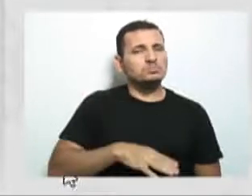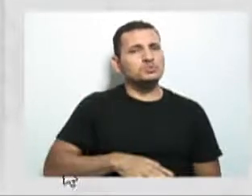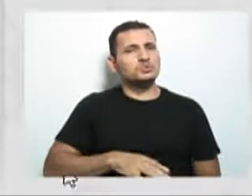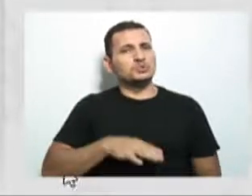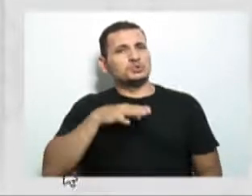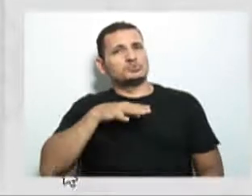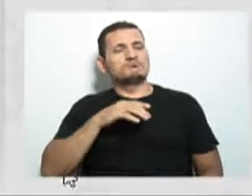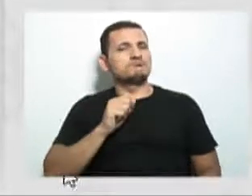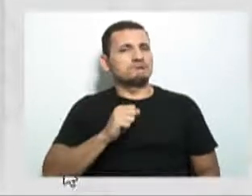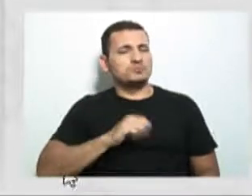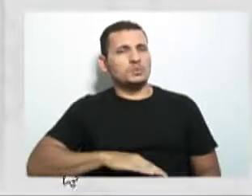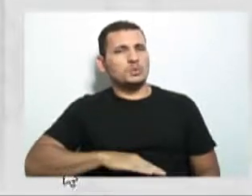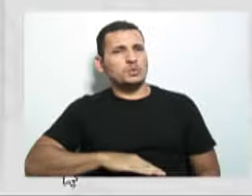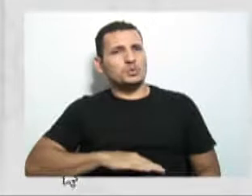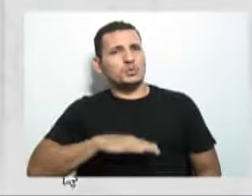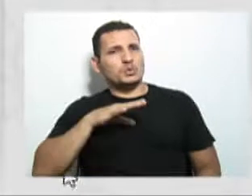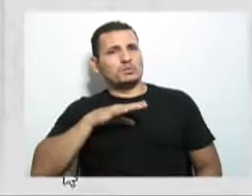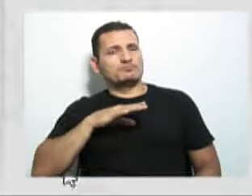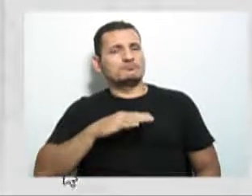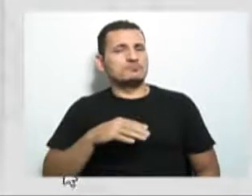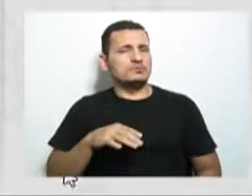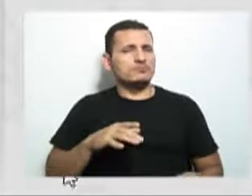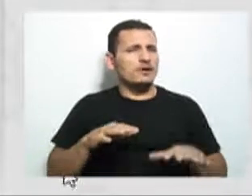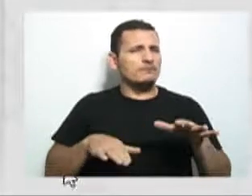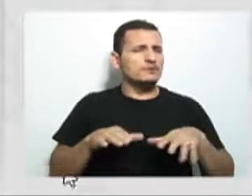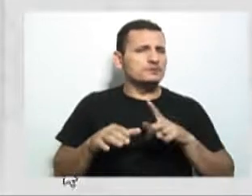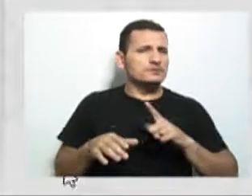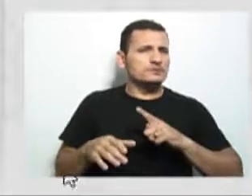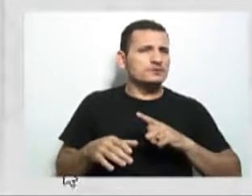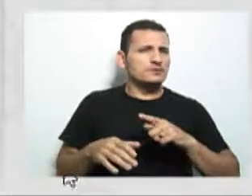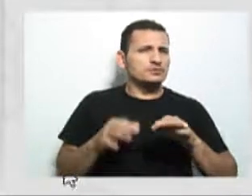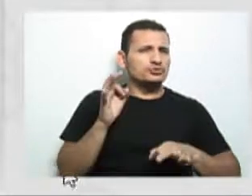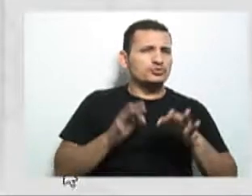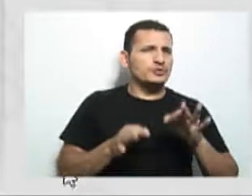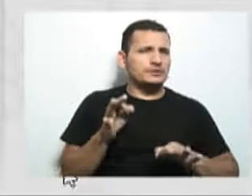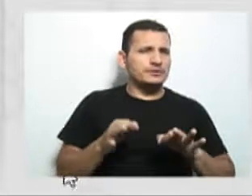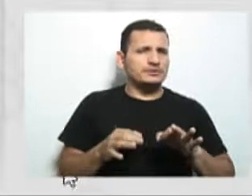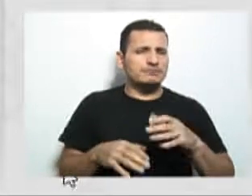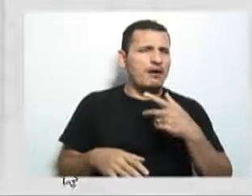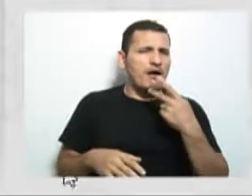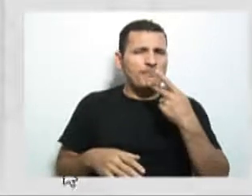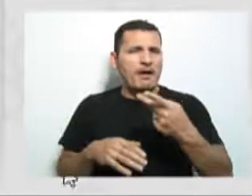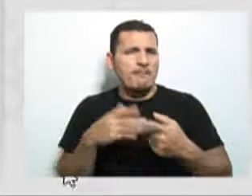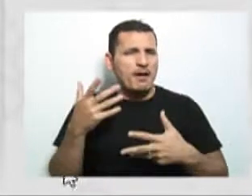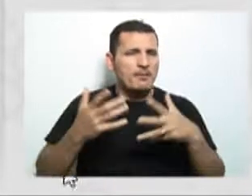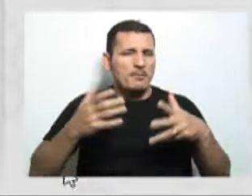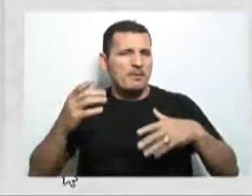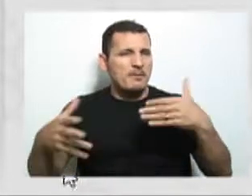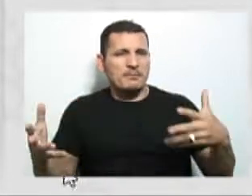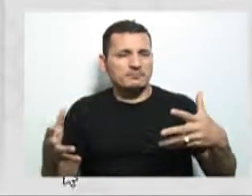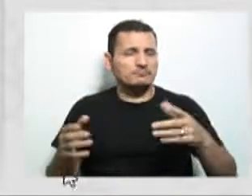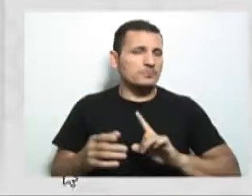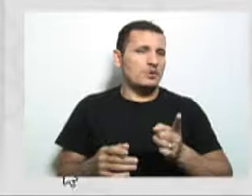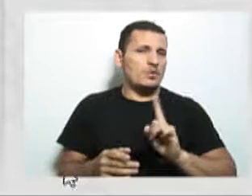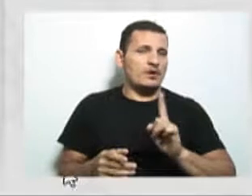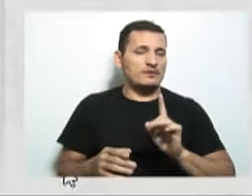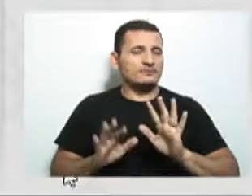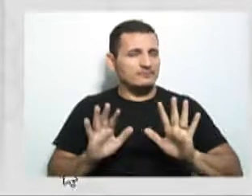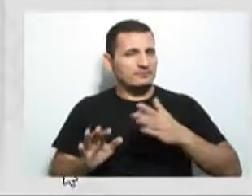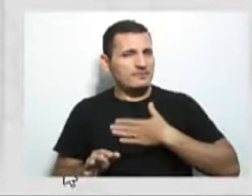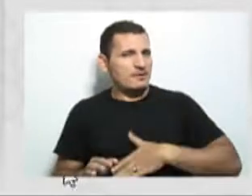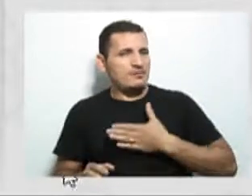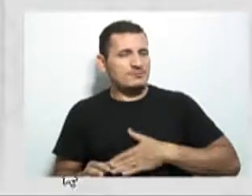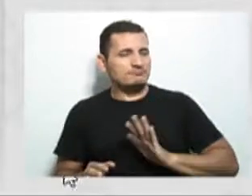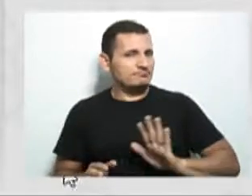é? Tem negociação, parece que tem um juiz ali, quando ele fala, fight, pronto, vamos começar a luta. Pá, não, não é isso, calma. Não podemos chegar a esse